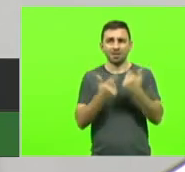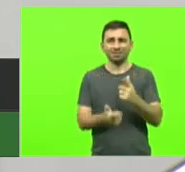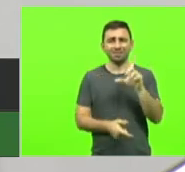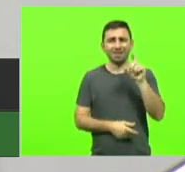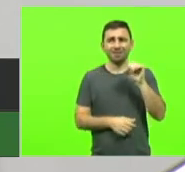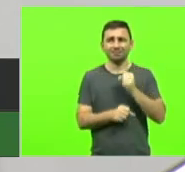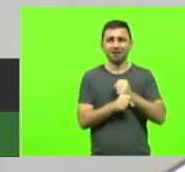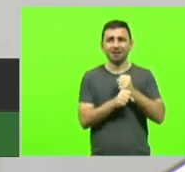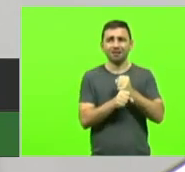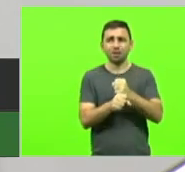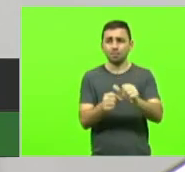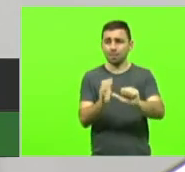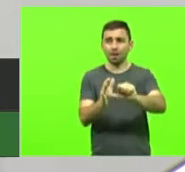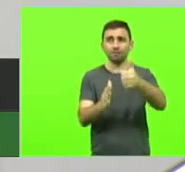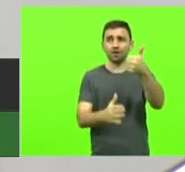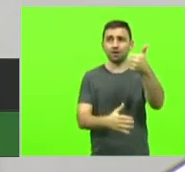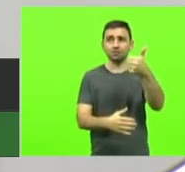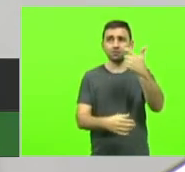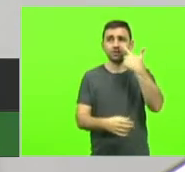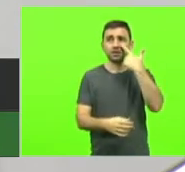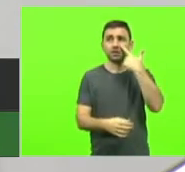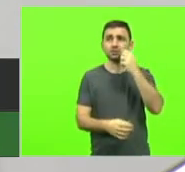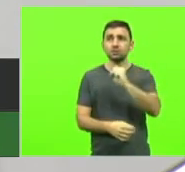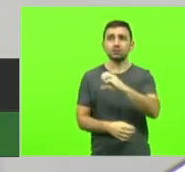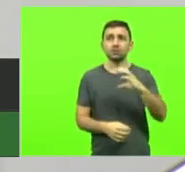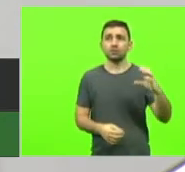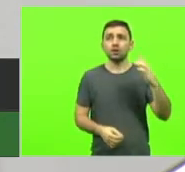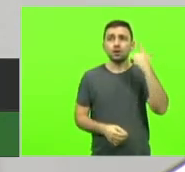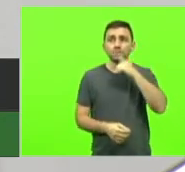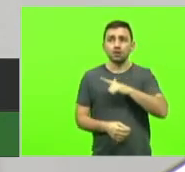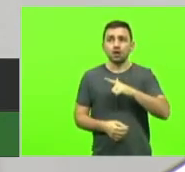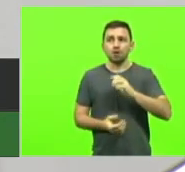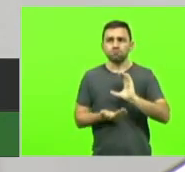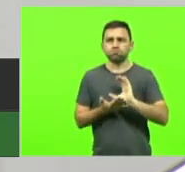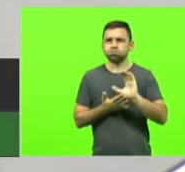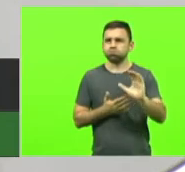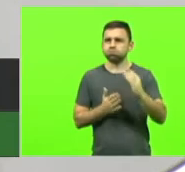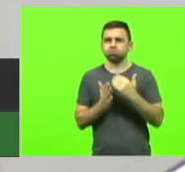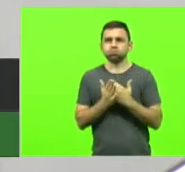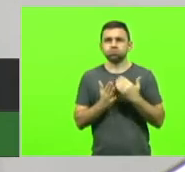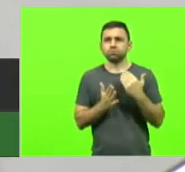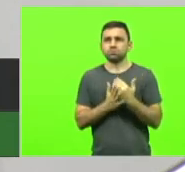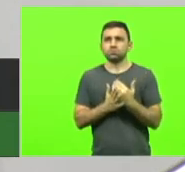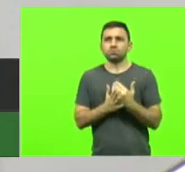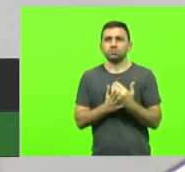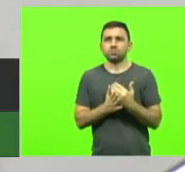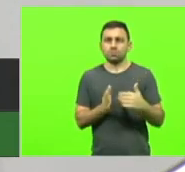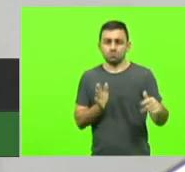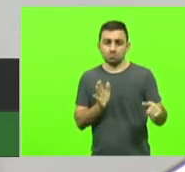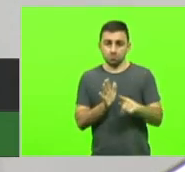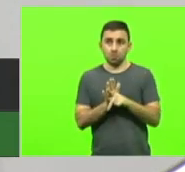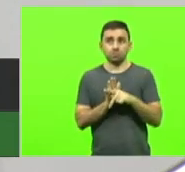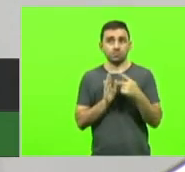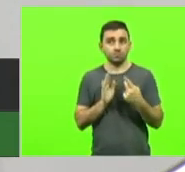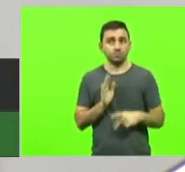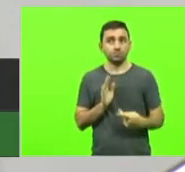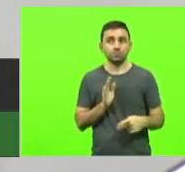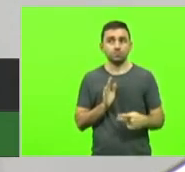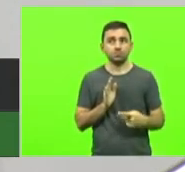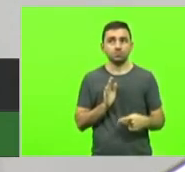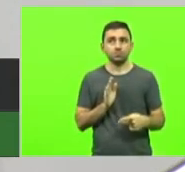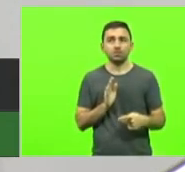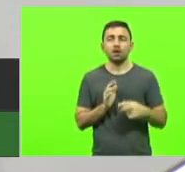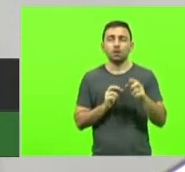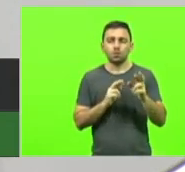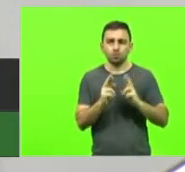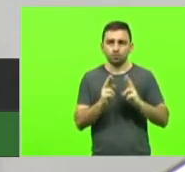é a primeira vez que Santa Catarina tem um volume de recursos investidos, recursos próprios, em